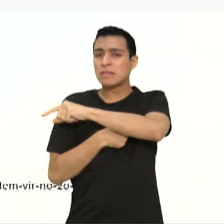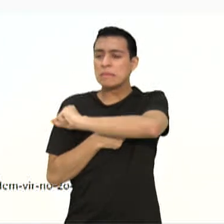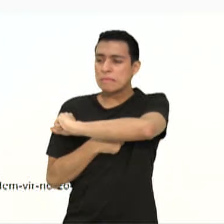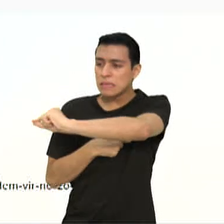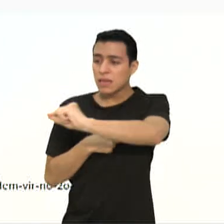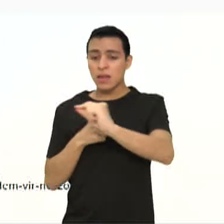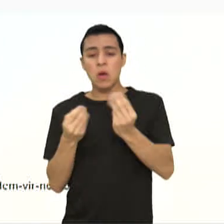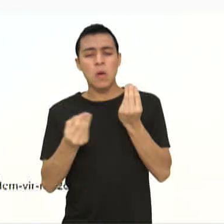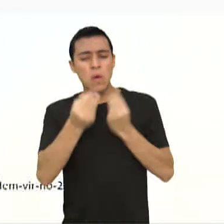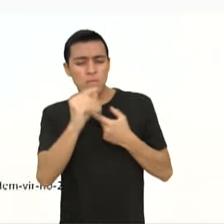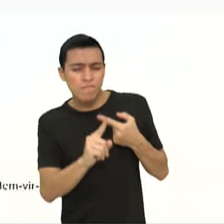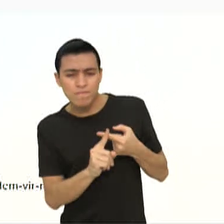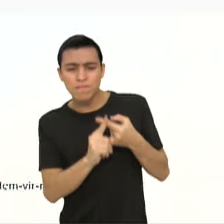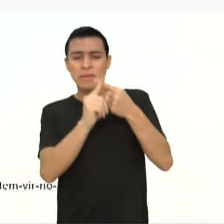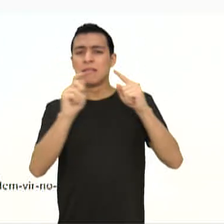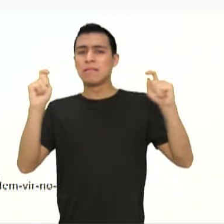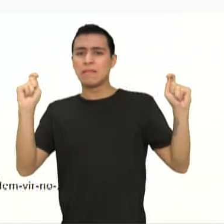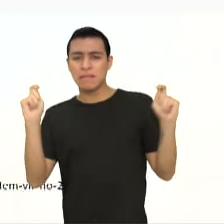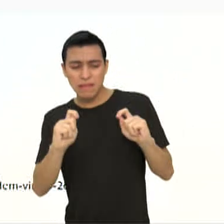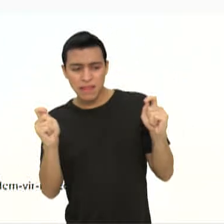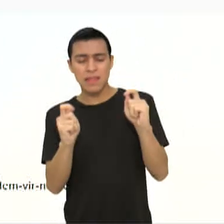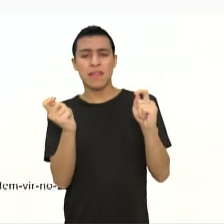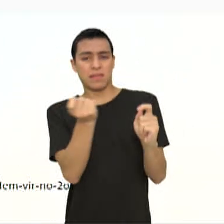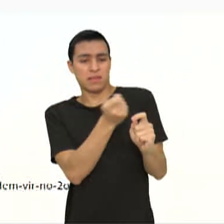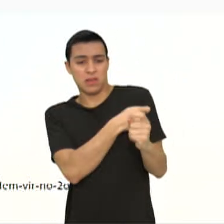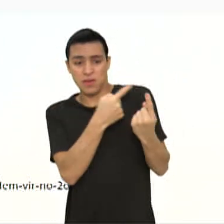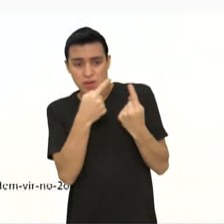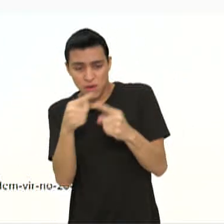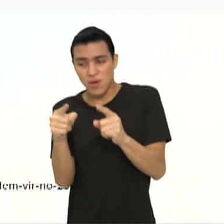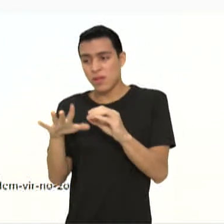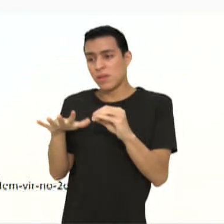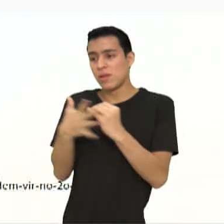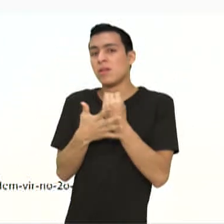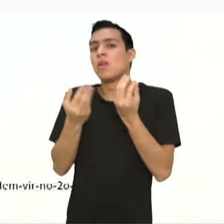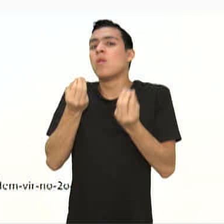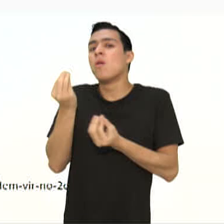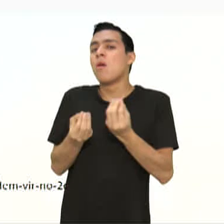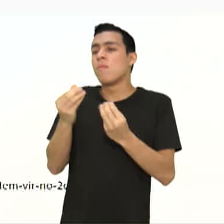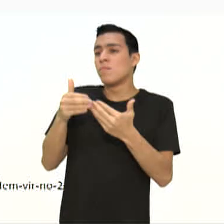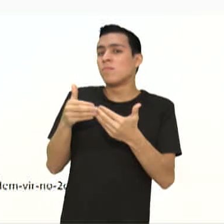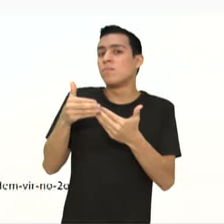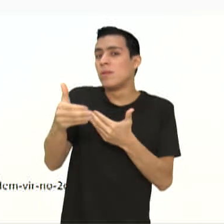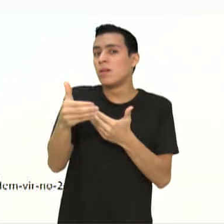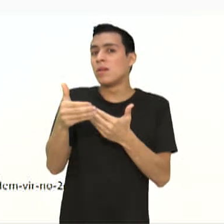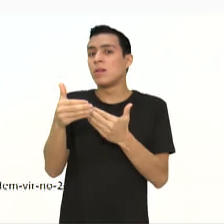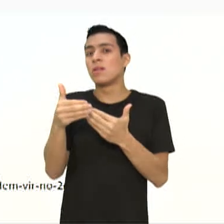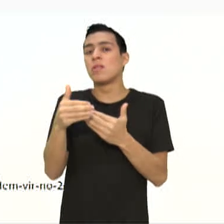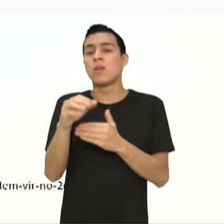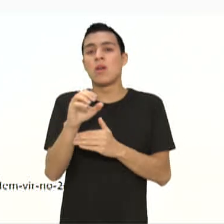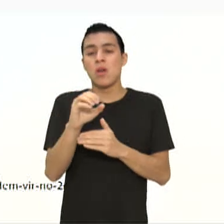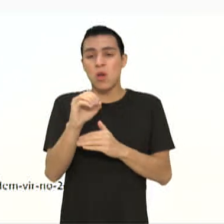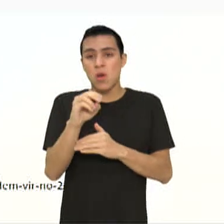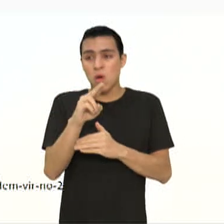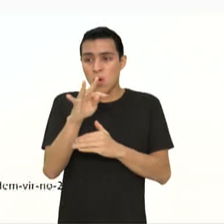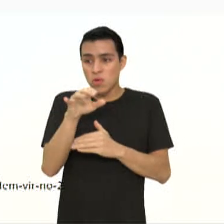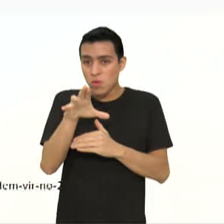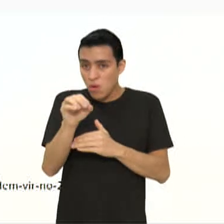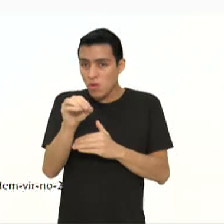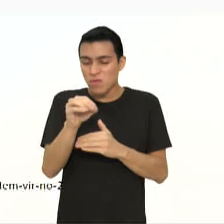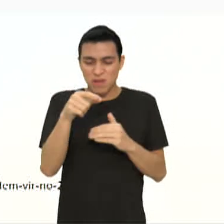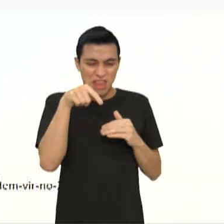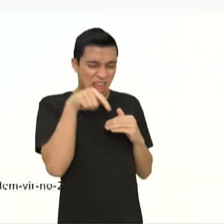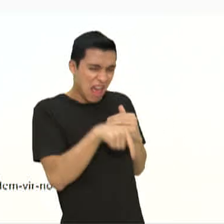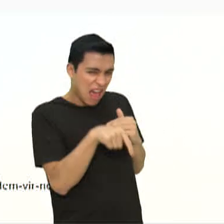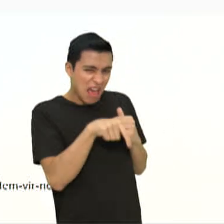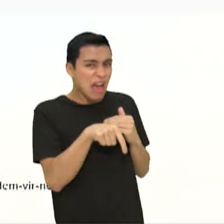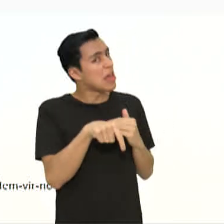indicações da eficácia de uma potencial vacina contra o coronavírus podem estar disponíveis no outono do hemisfério norte, nossa primavera,